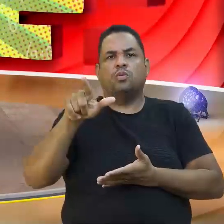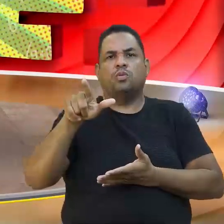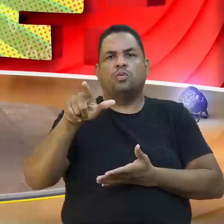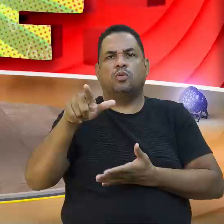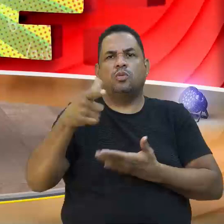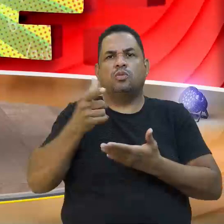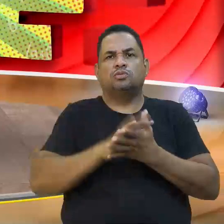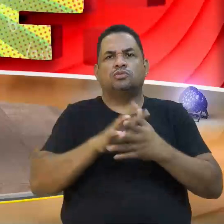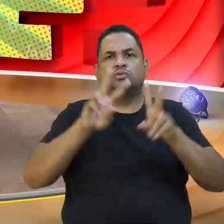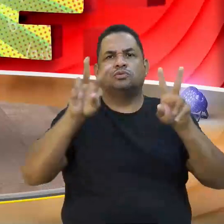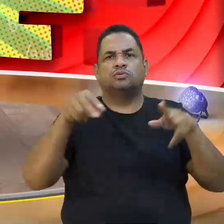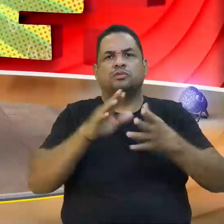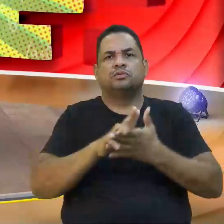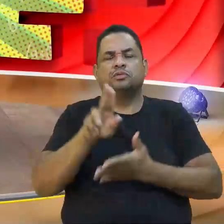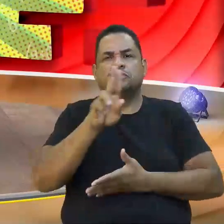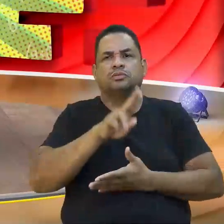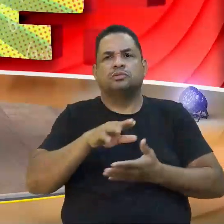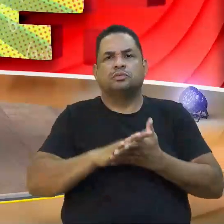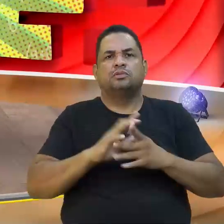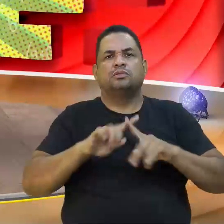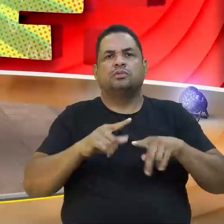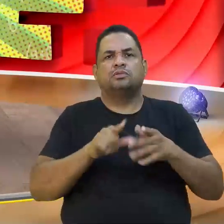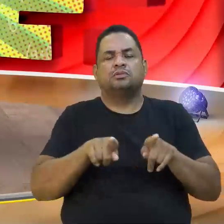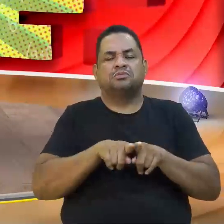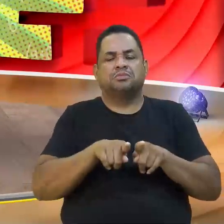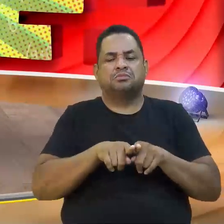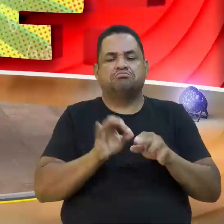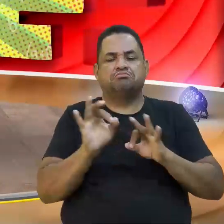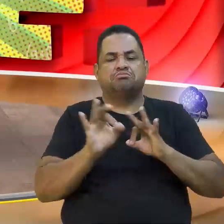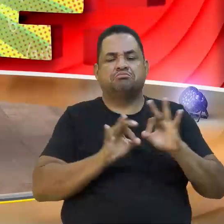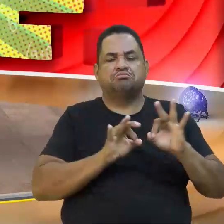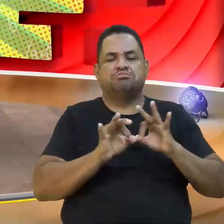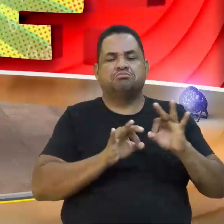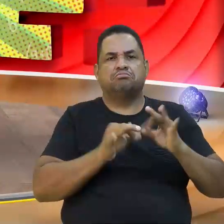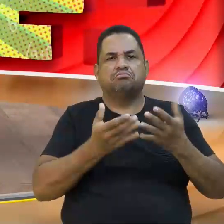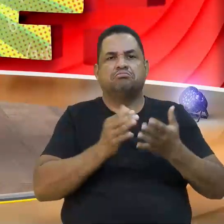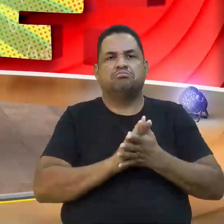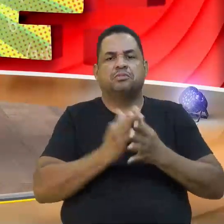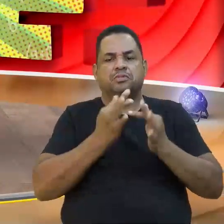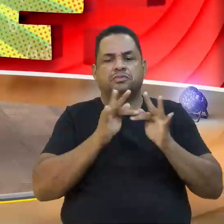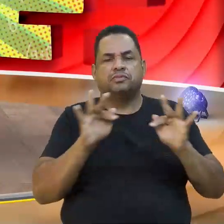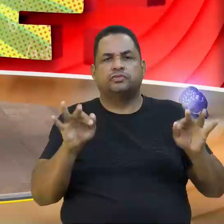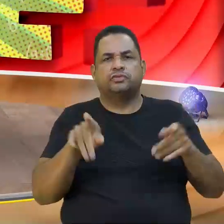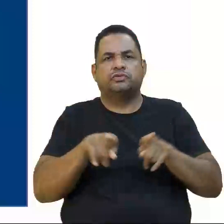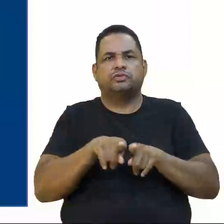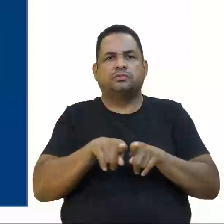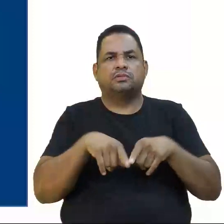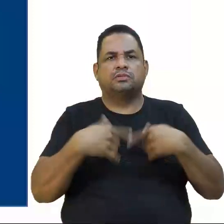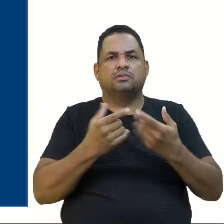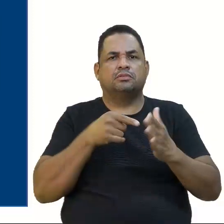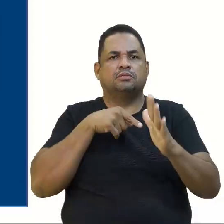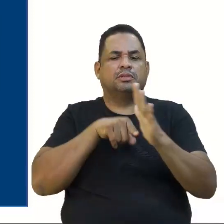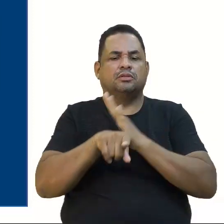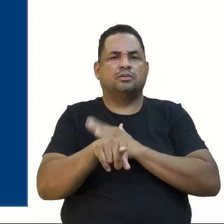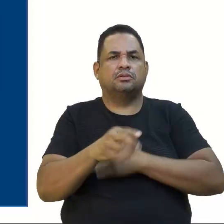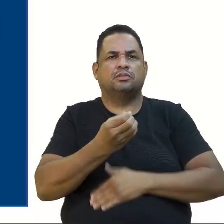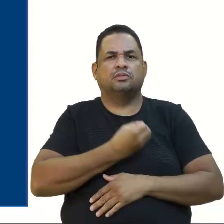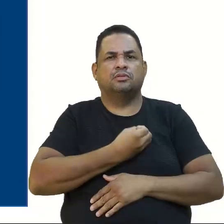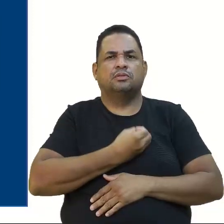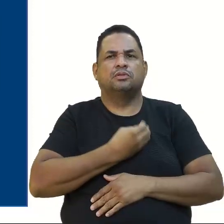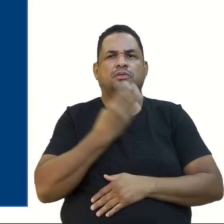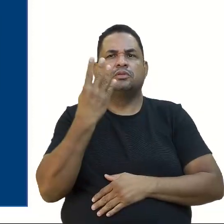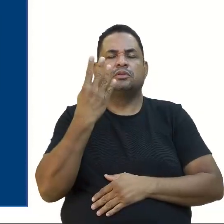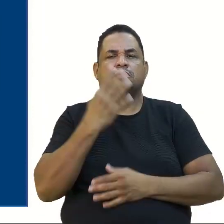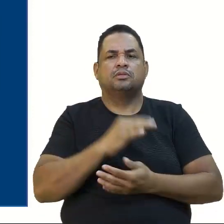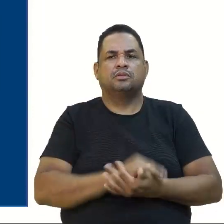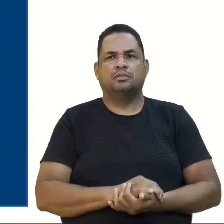assuntos aplicados, né? Mas a gente já está trabalhando o plano cartesiano e as funções. Vamos lá, então, na pergunta de número 4 de novo, para a galera pensar mais um